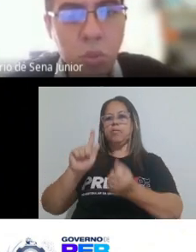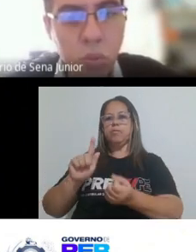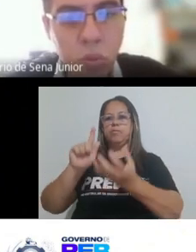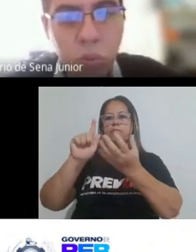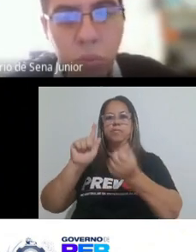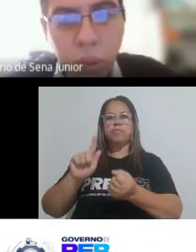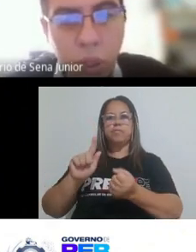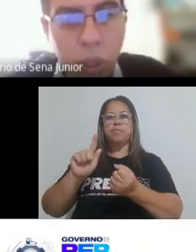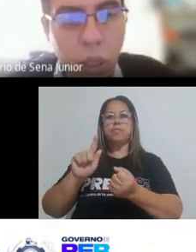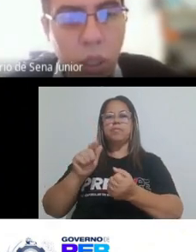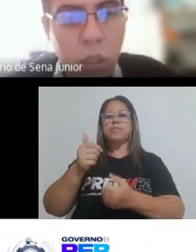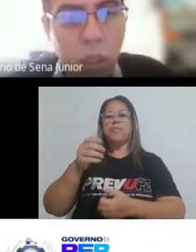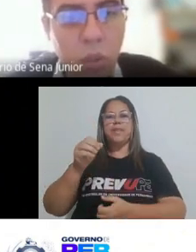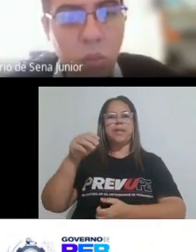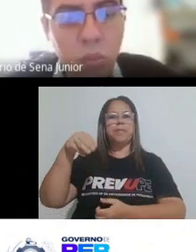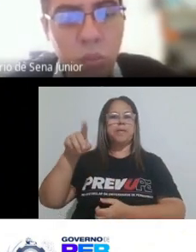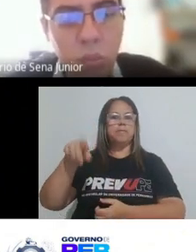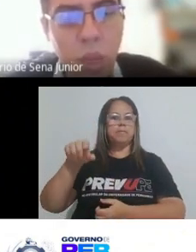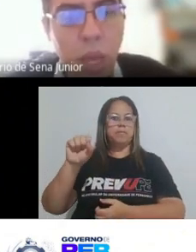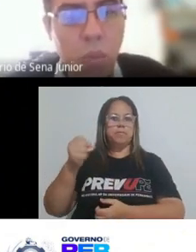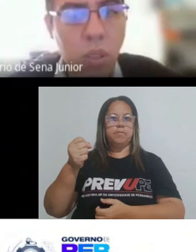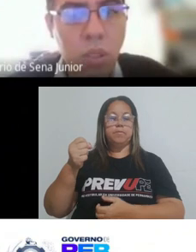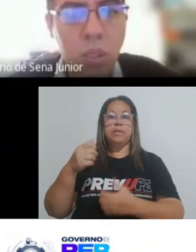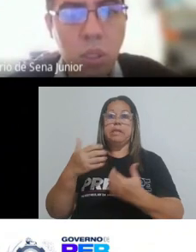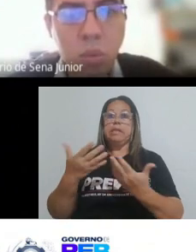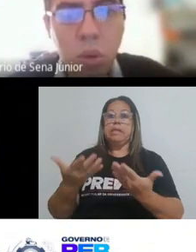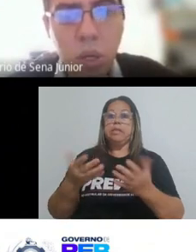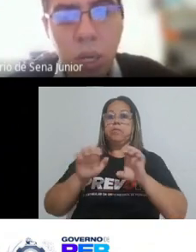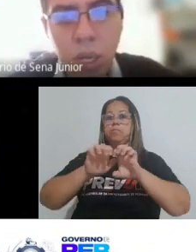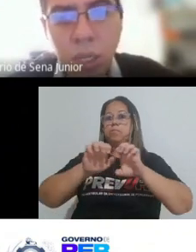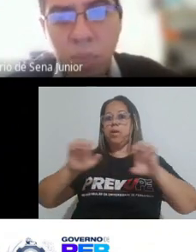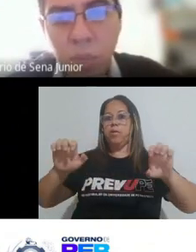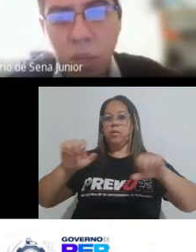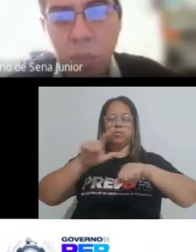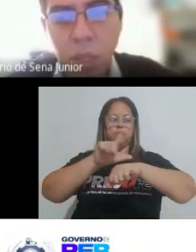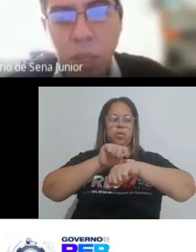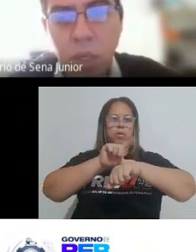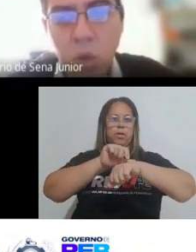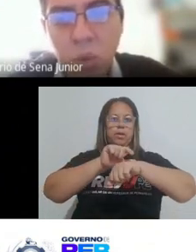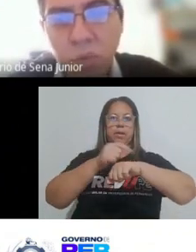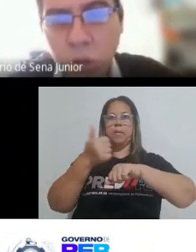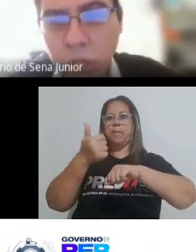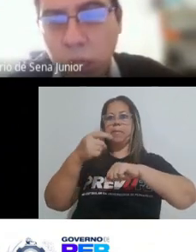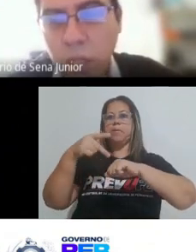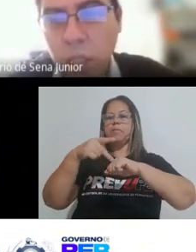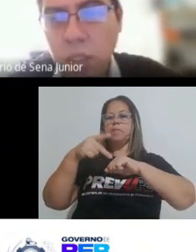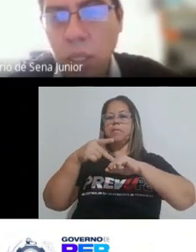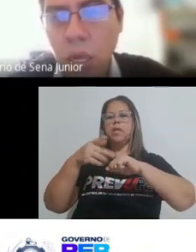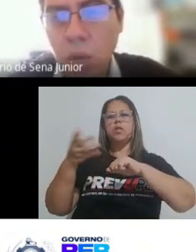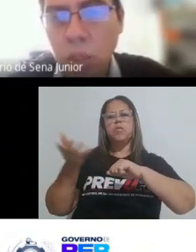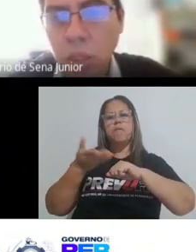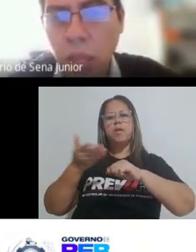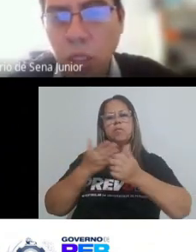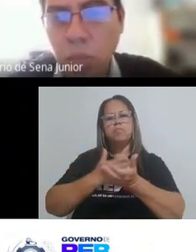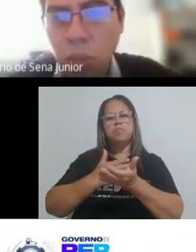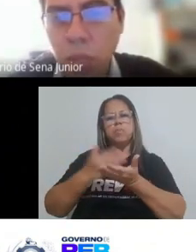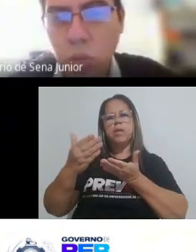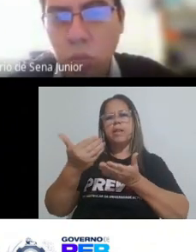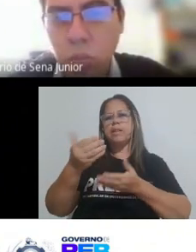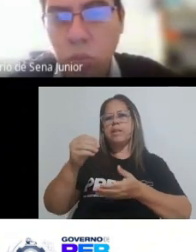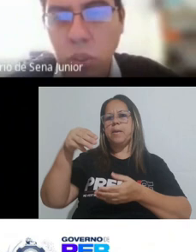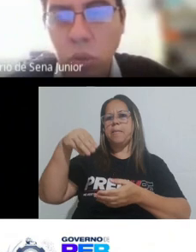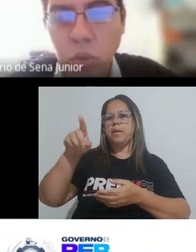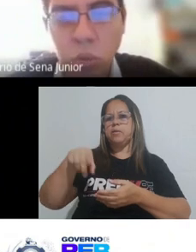por segundo. Então, a equação horária da primeira pedra, com uma velocidade inicial de 10